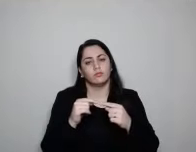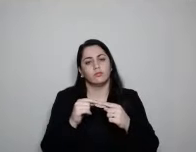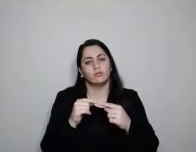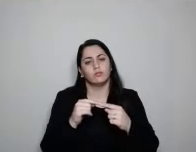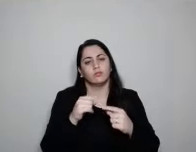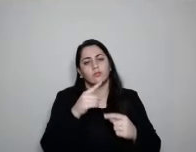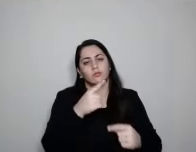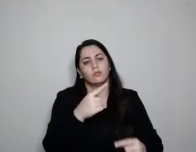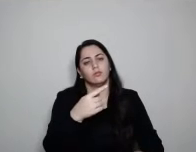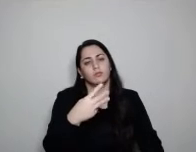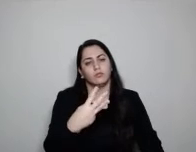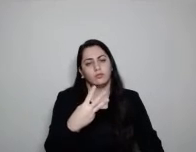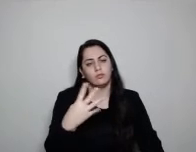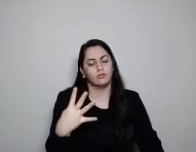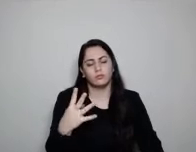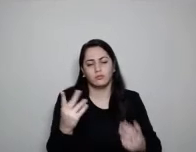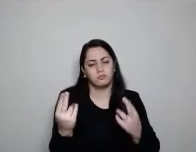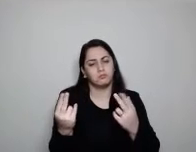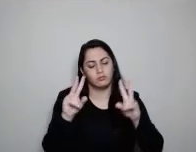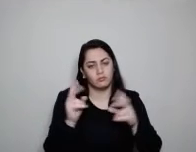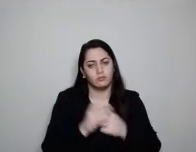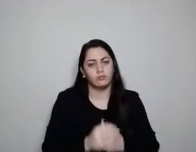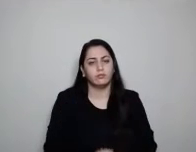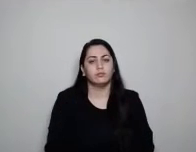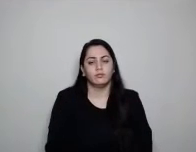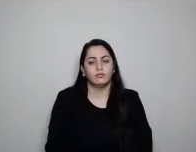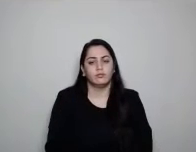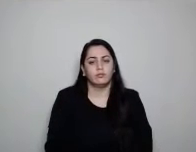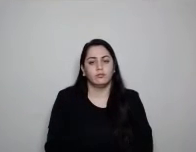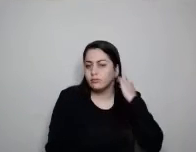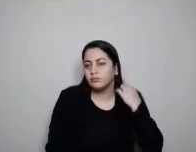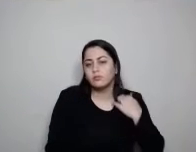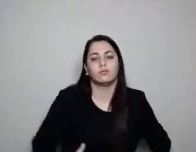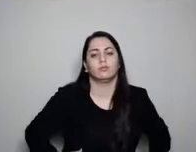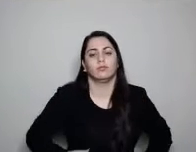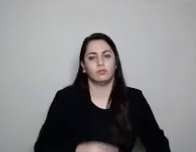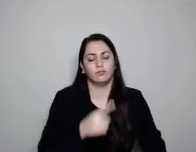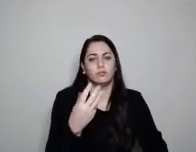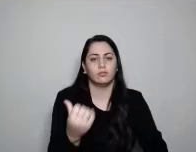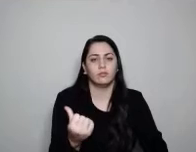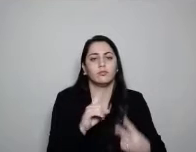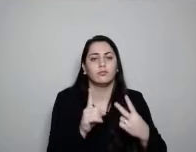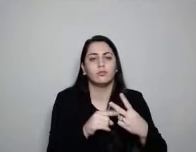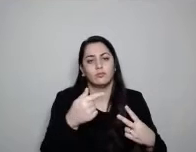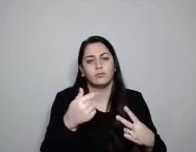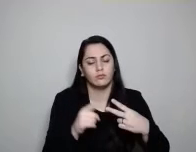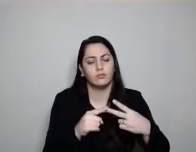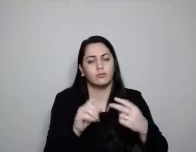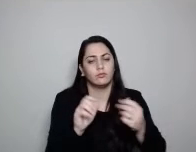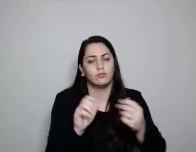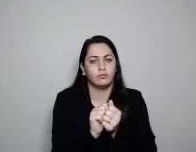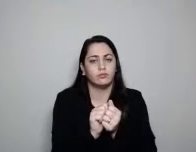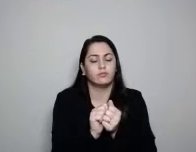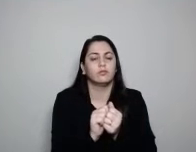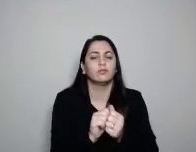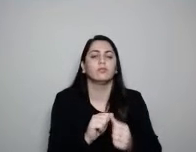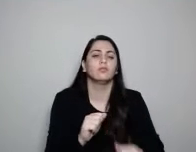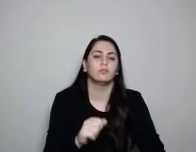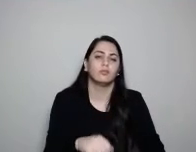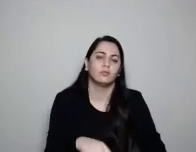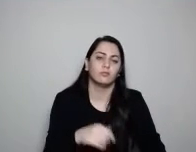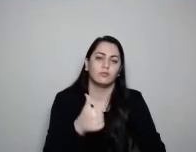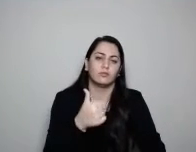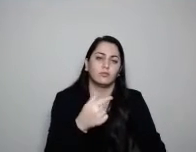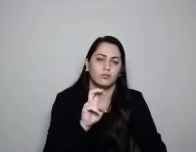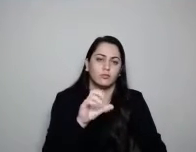08-17-59462, Rosineto Oliveira da Silva. Correto. E qual seria o outro? 176, Eugênia